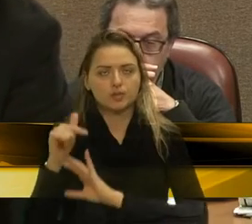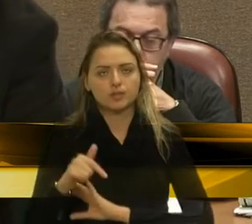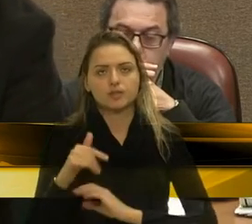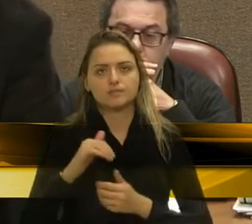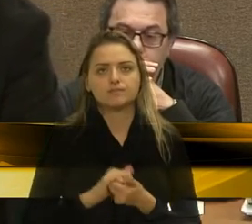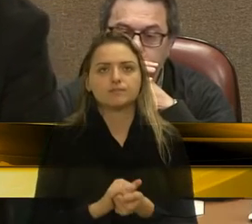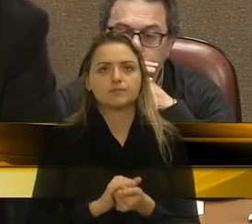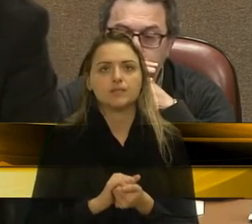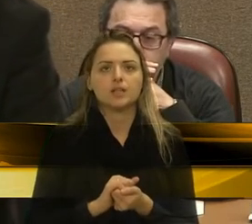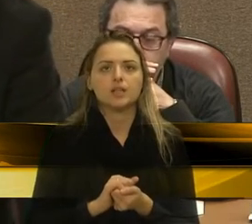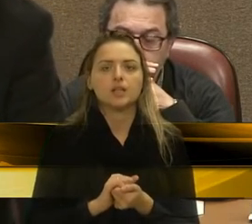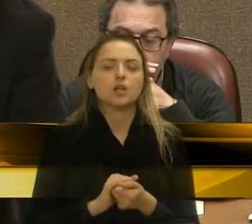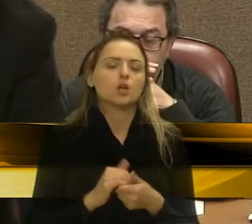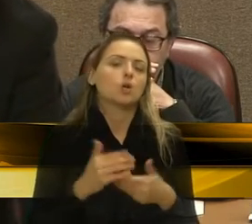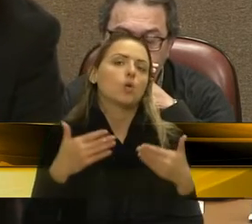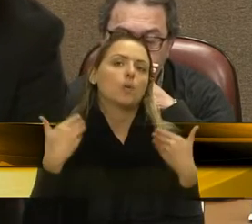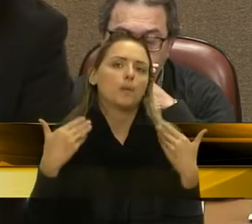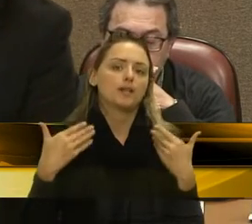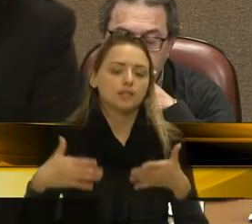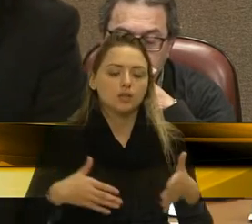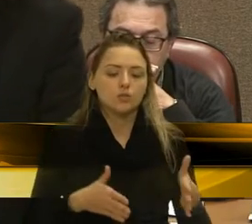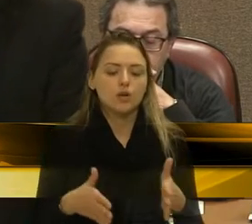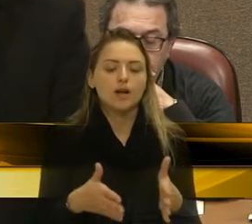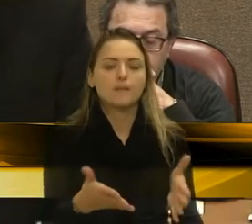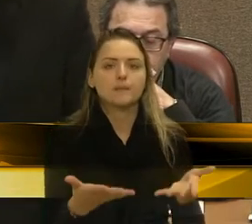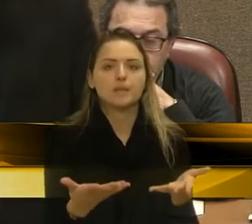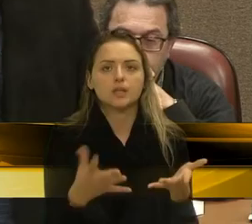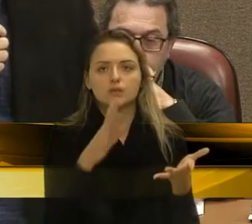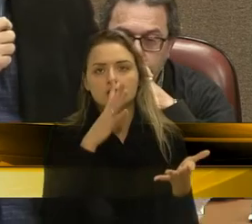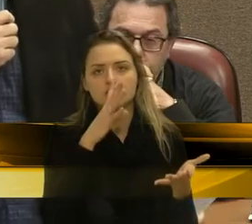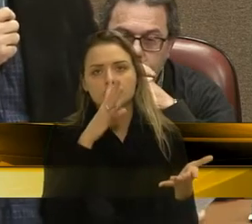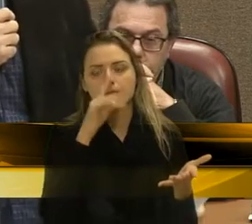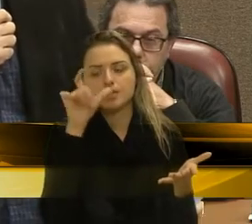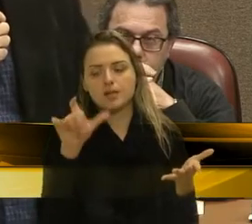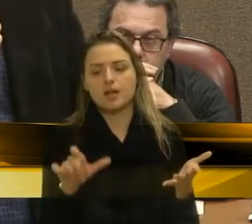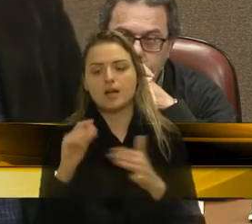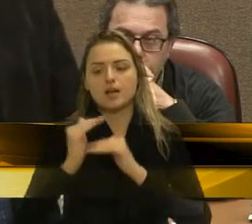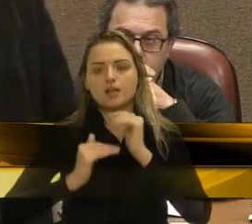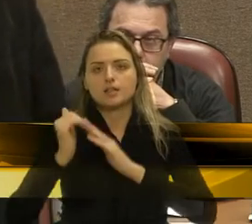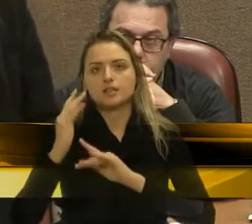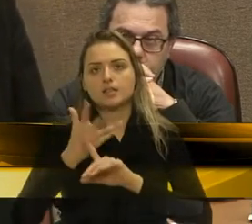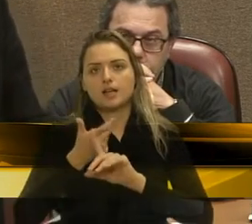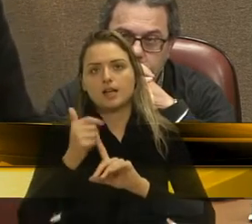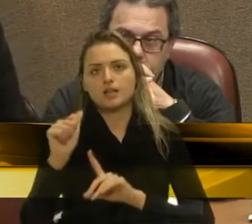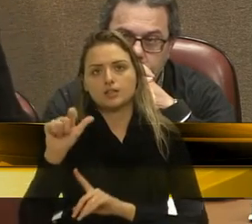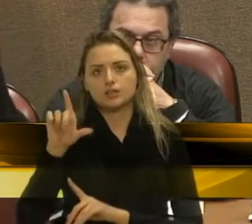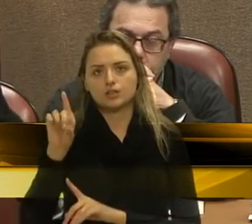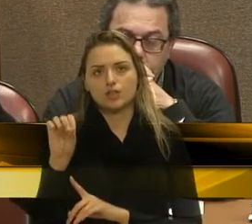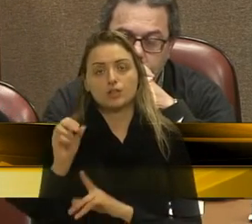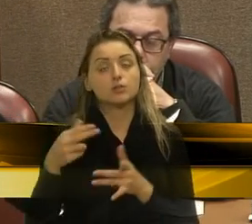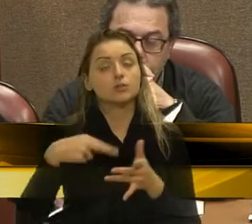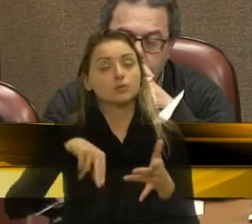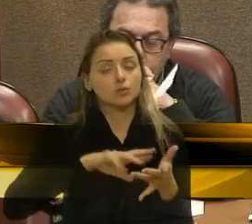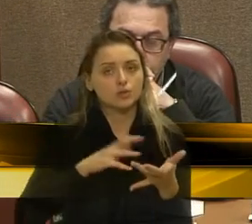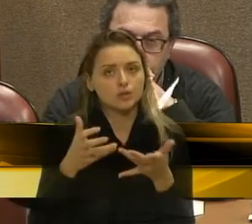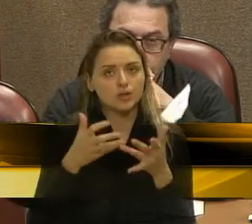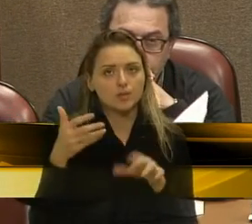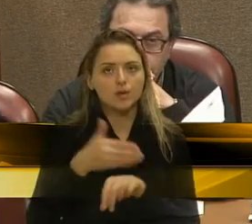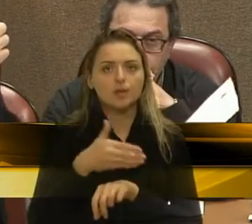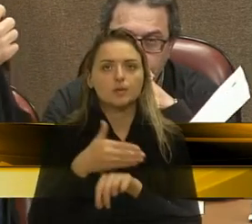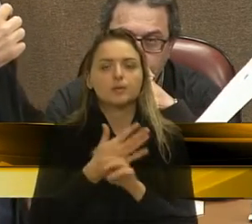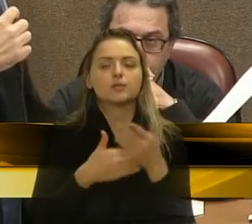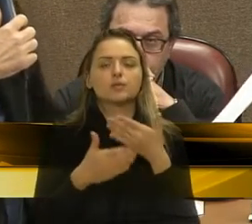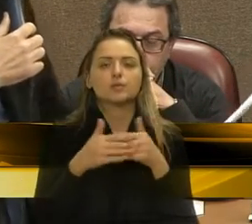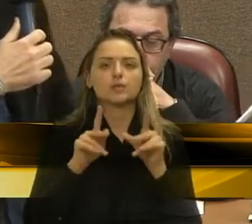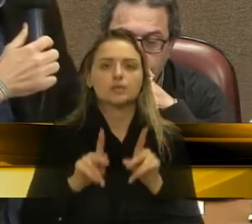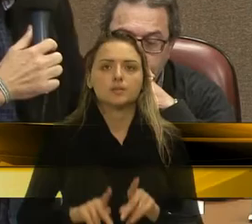o itinerário, basicamente, ele visa isso. Nós queremos uma participação muito efetiva dos